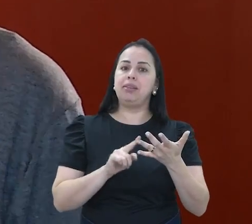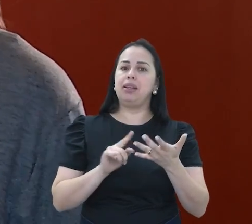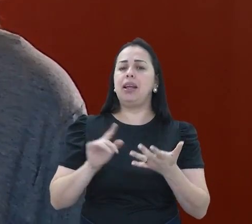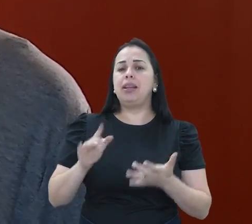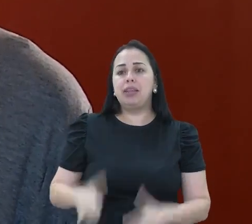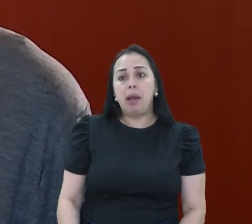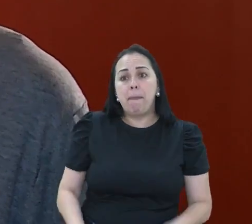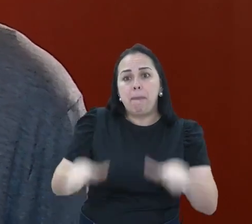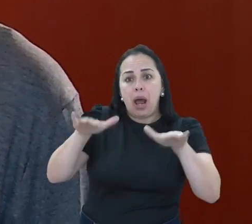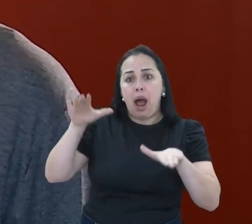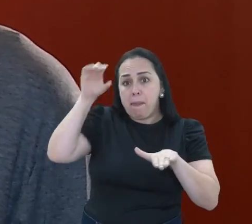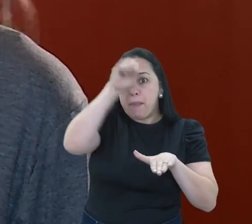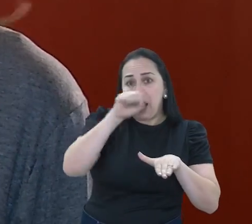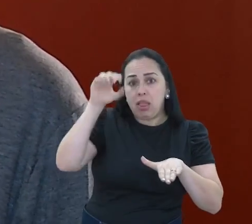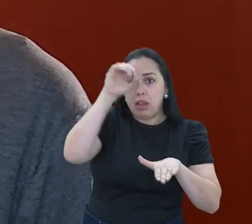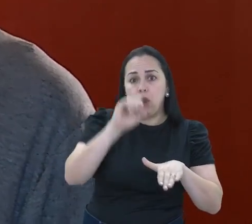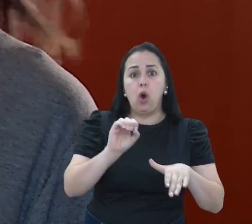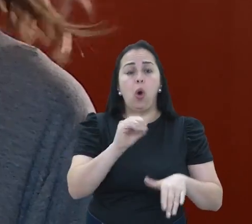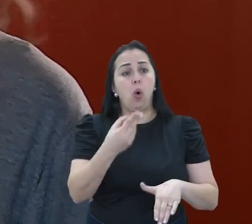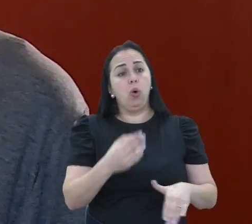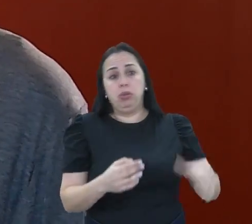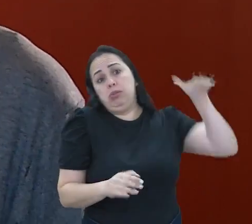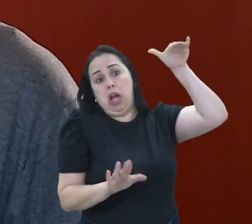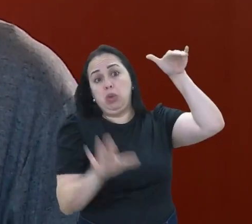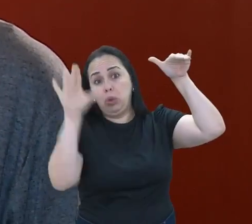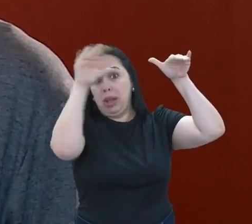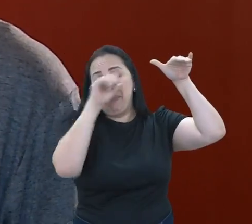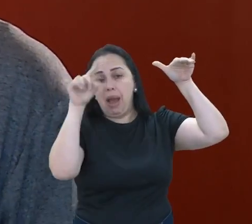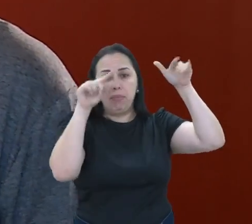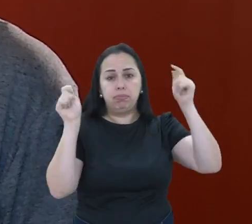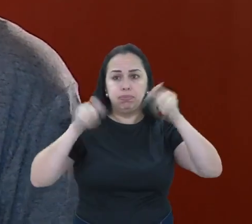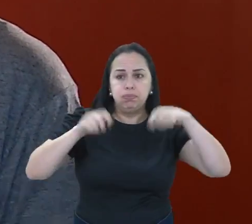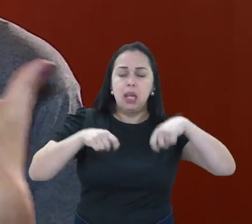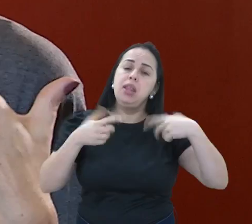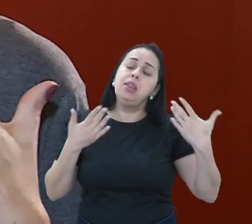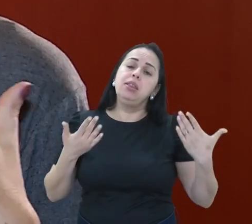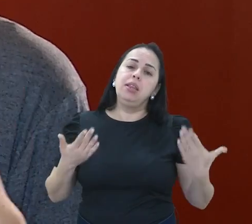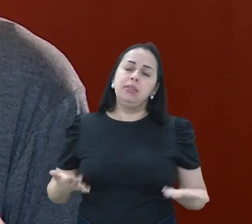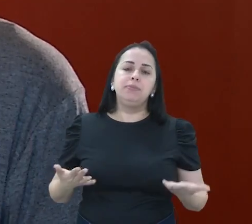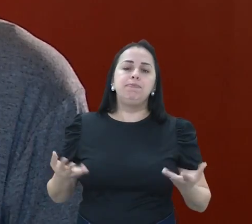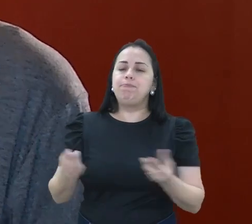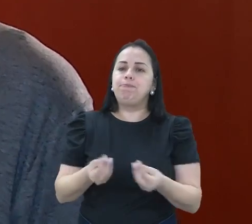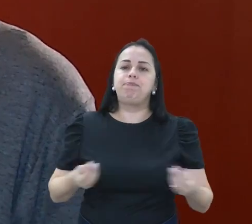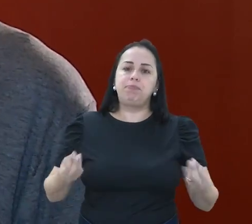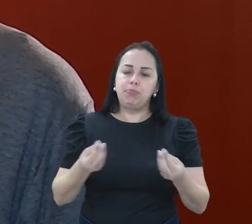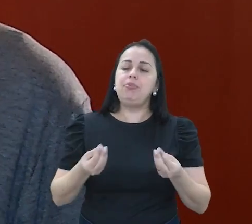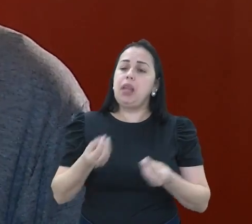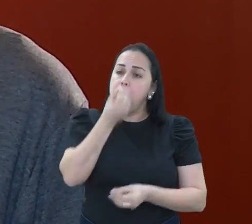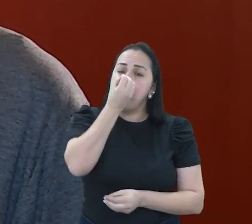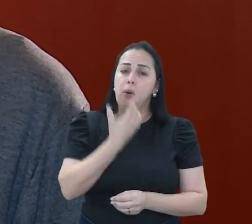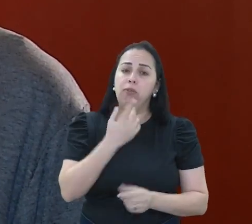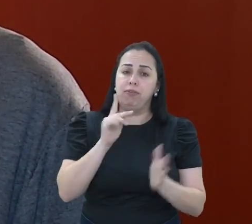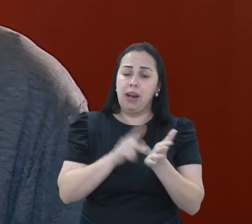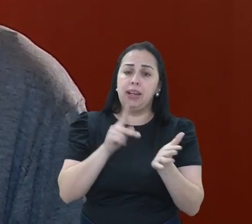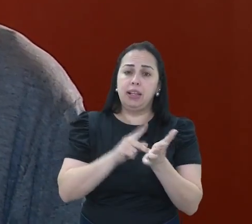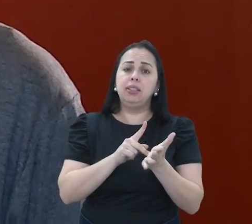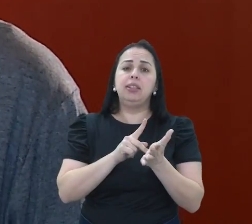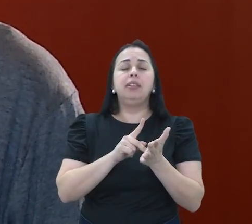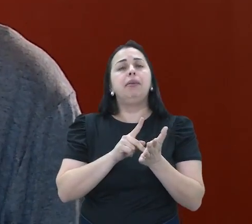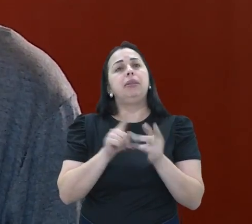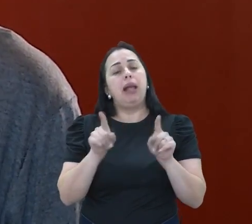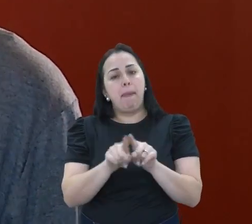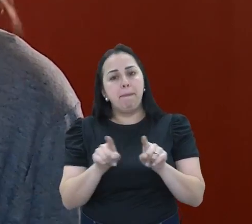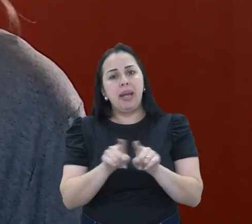aprende desde pequenininho, ou quem já começa, né, adulto. Isso é um lado positivo, né, da